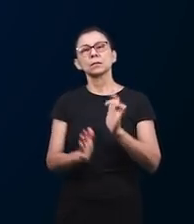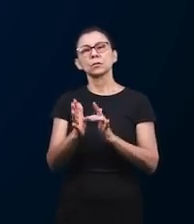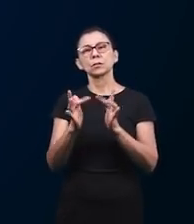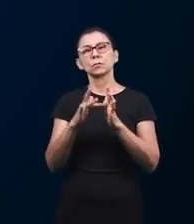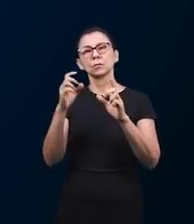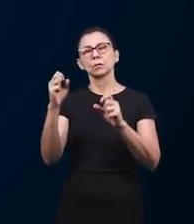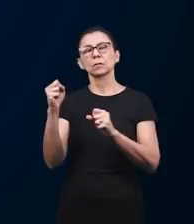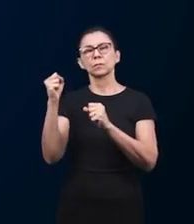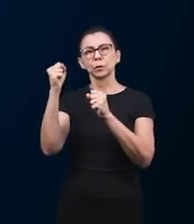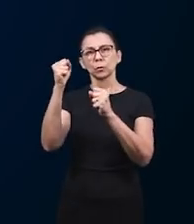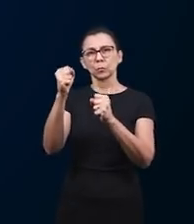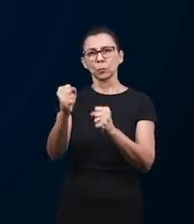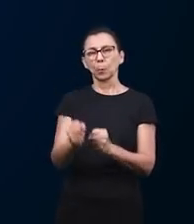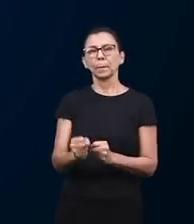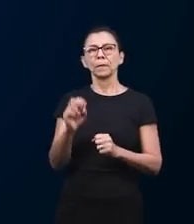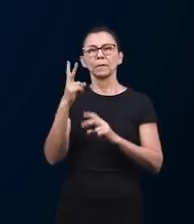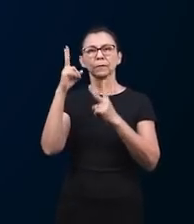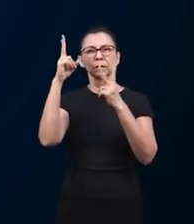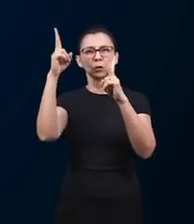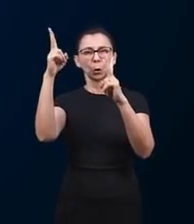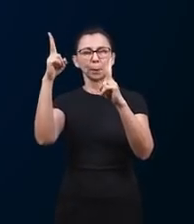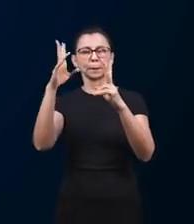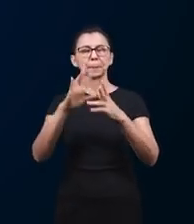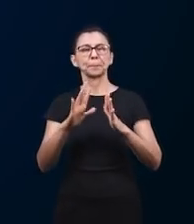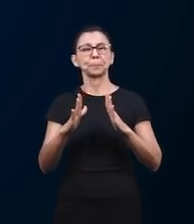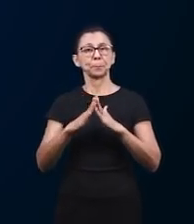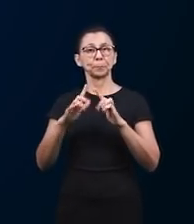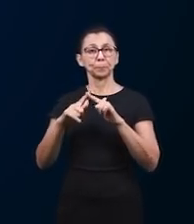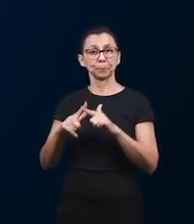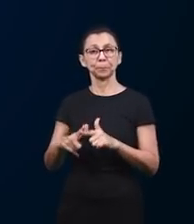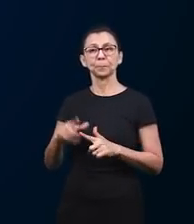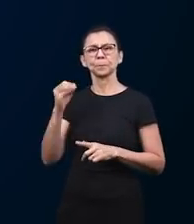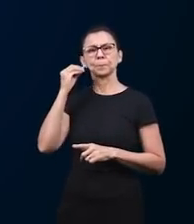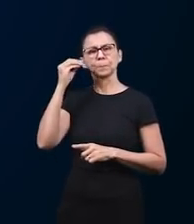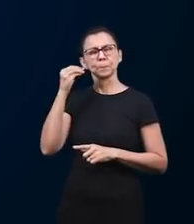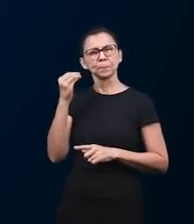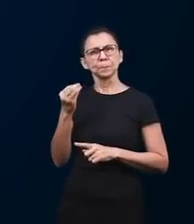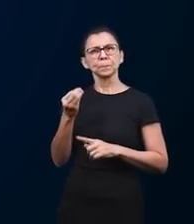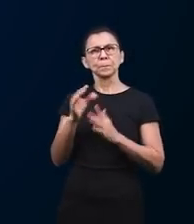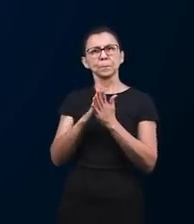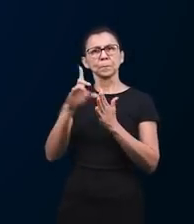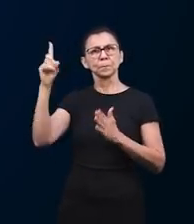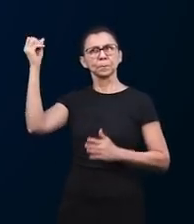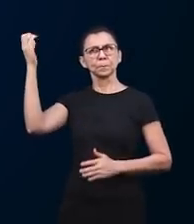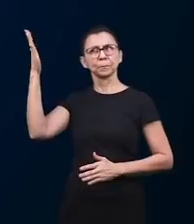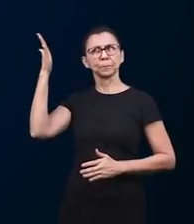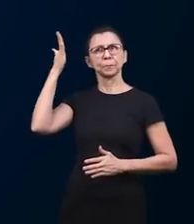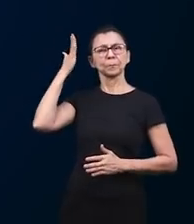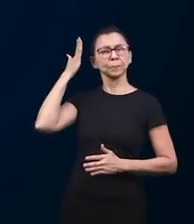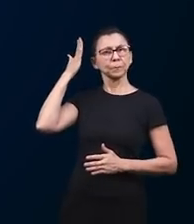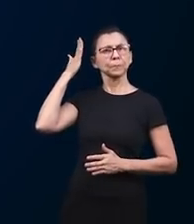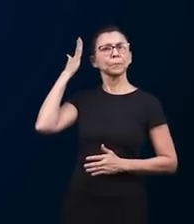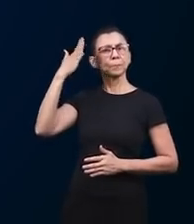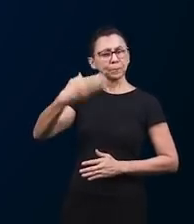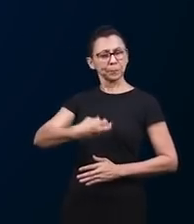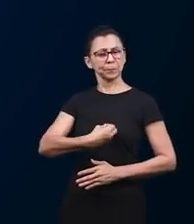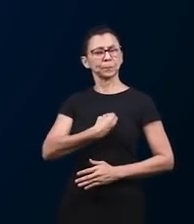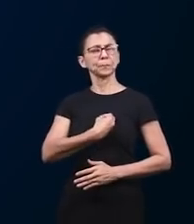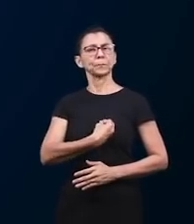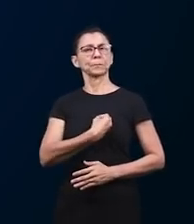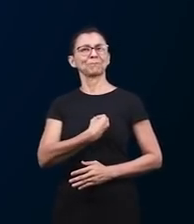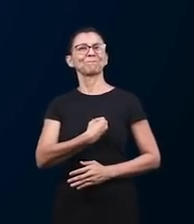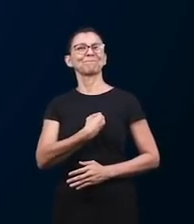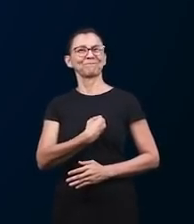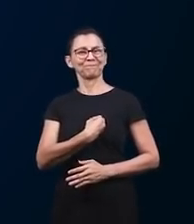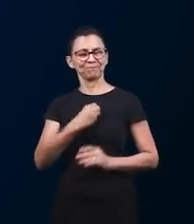Jesus. Então nós podemos dizer que a igreja tem experiência com a palavra revelada, a palavra que é viva, a palavra